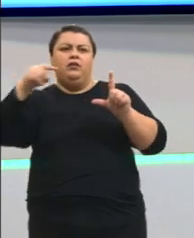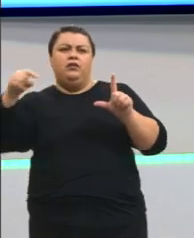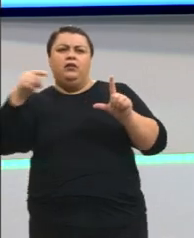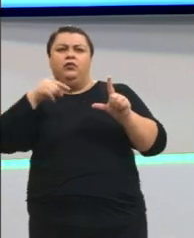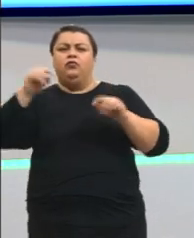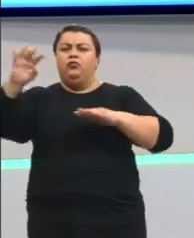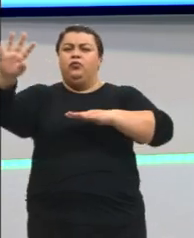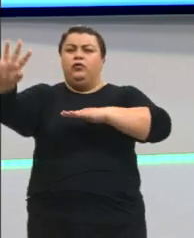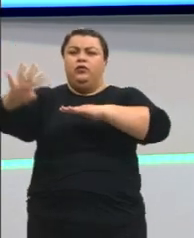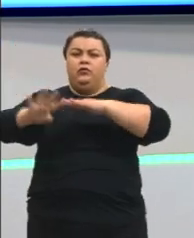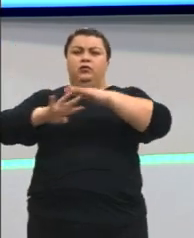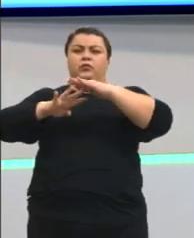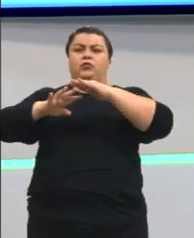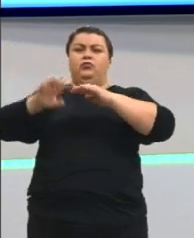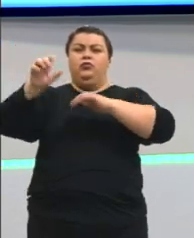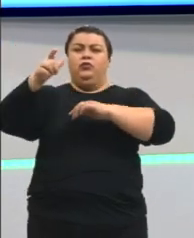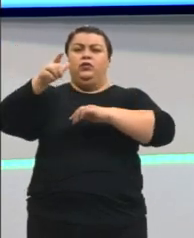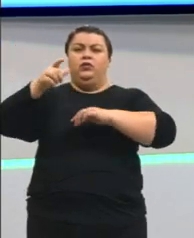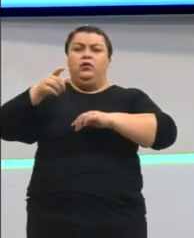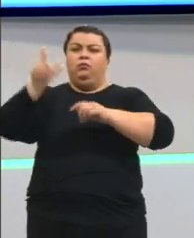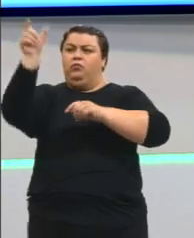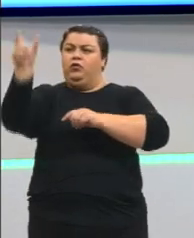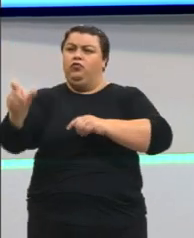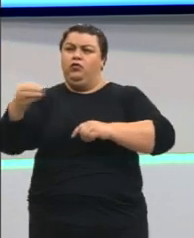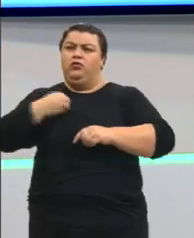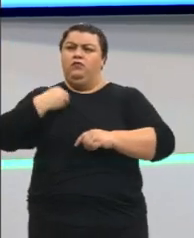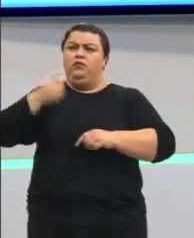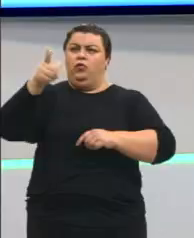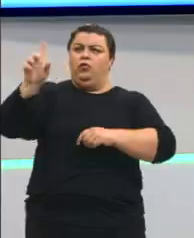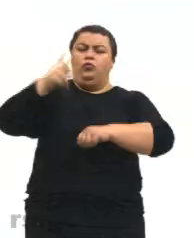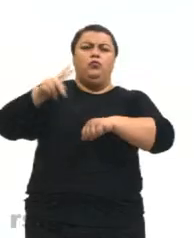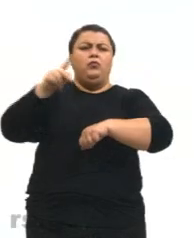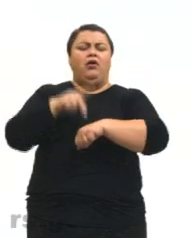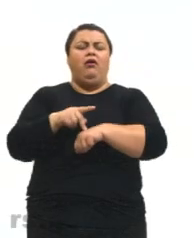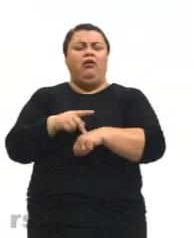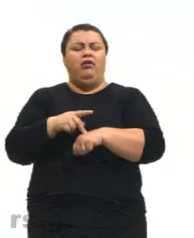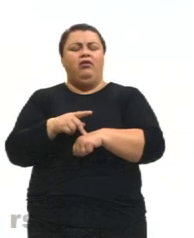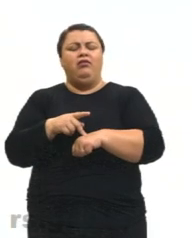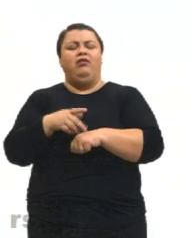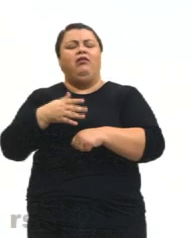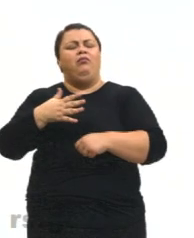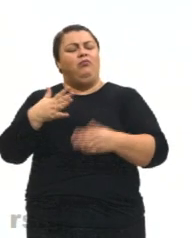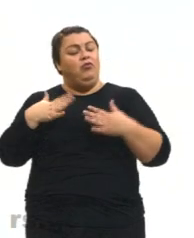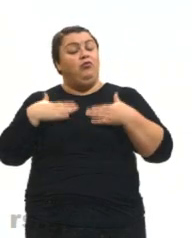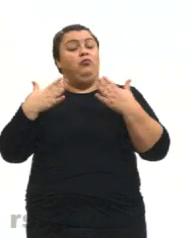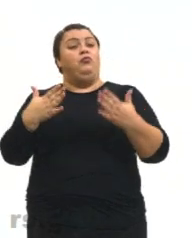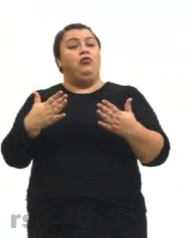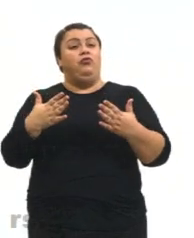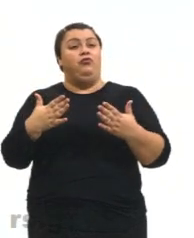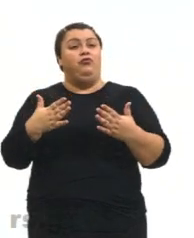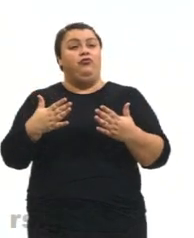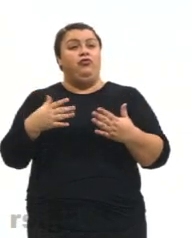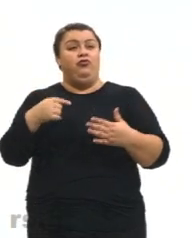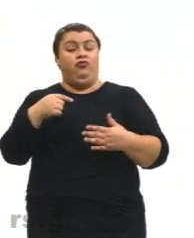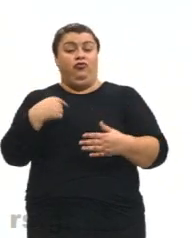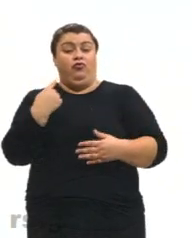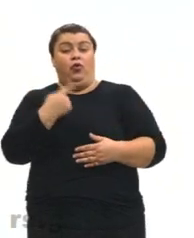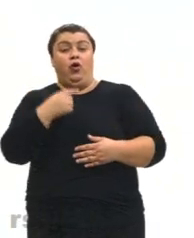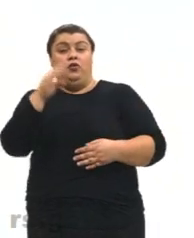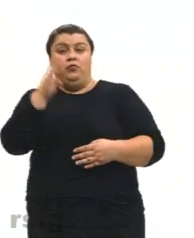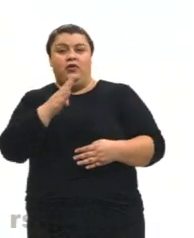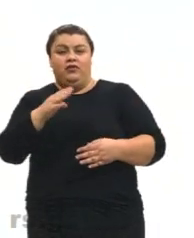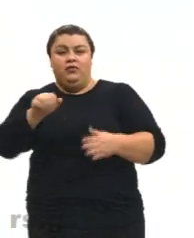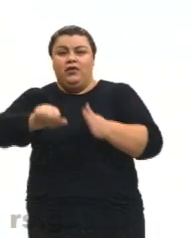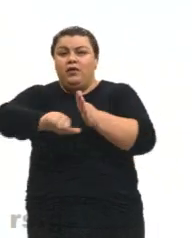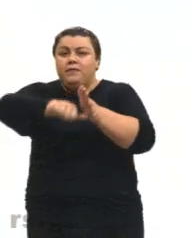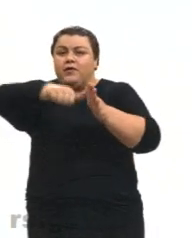de estrangeiros na América do Sul e eu confesso que eu me surpreendi Claro a gente estar em primeiro lugar porque se